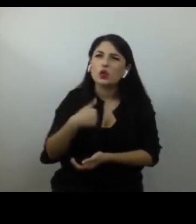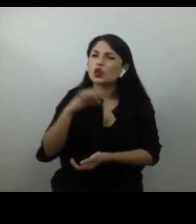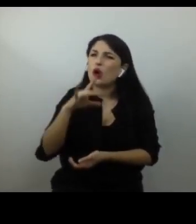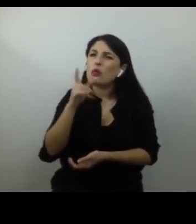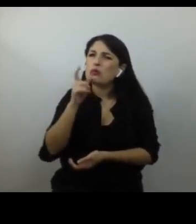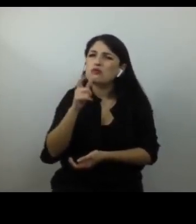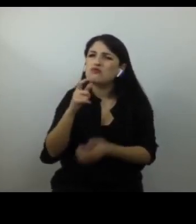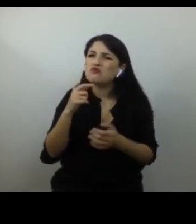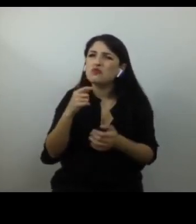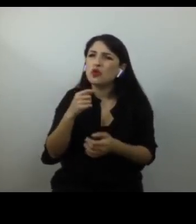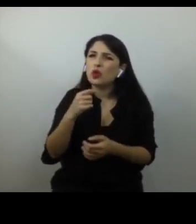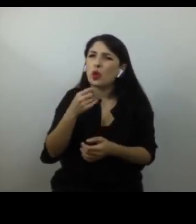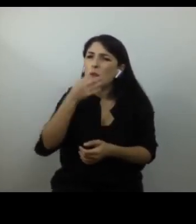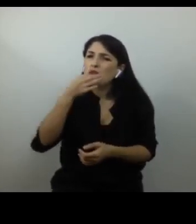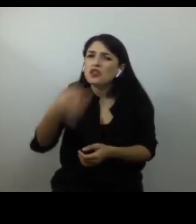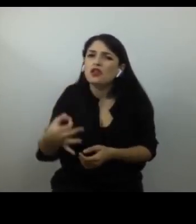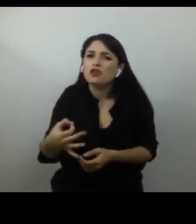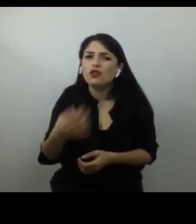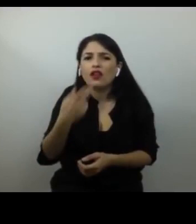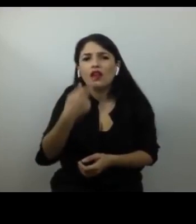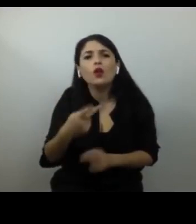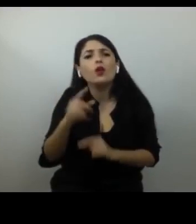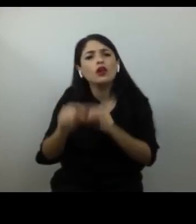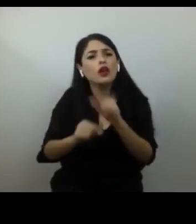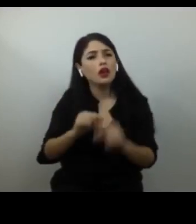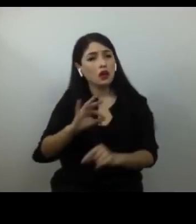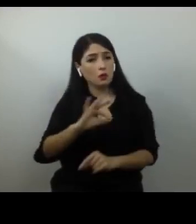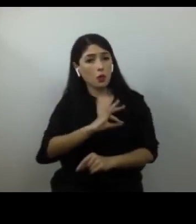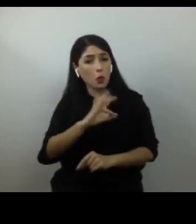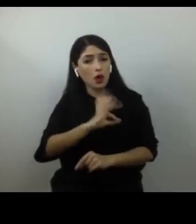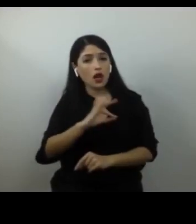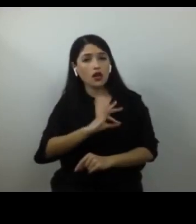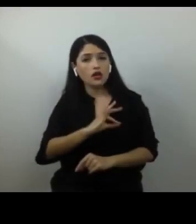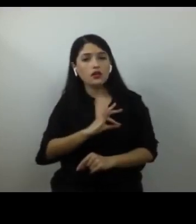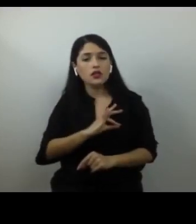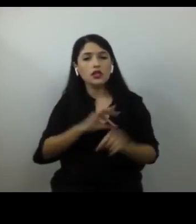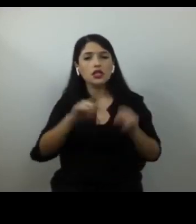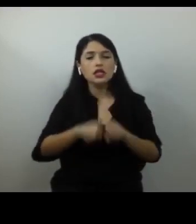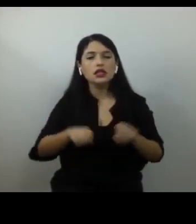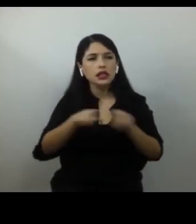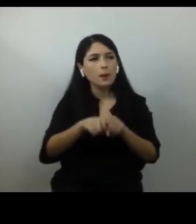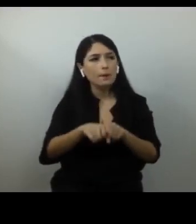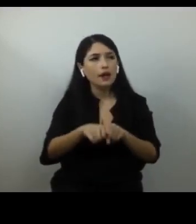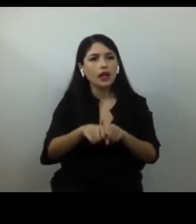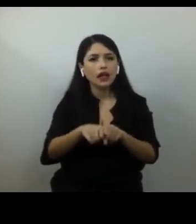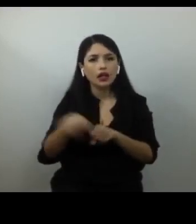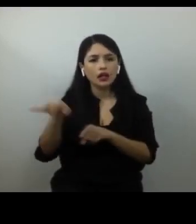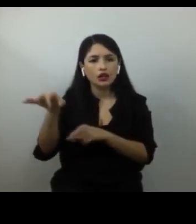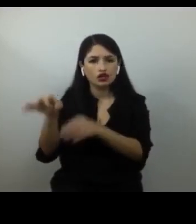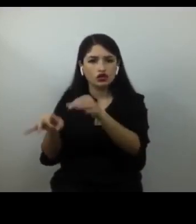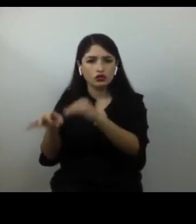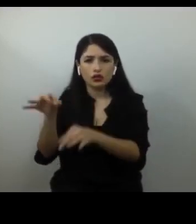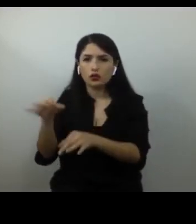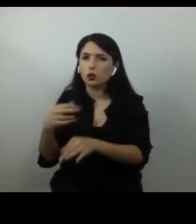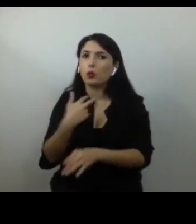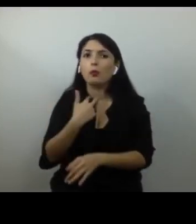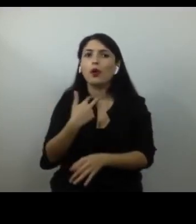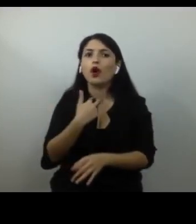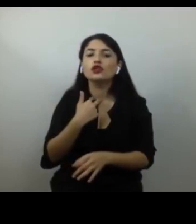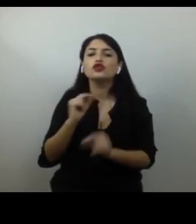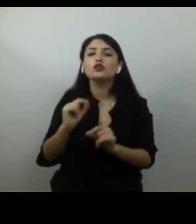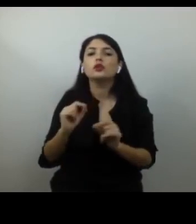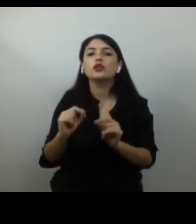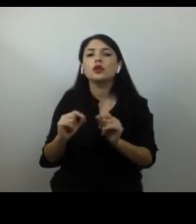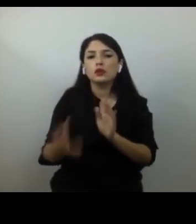que operações da polícia e operações judiciais não poderiam ser livros em fascículo, que elas teriam